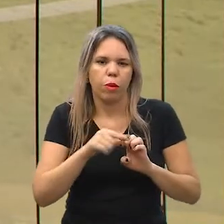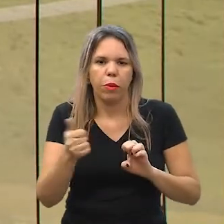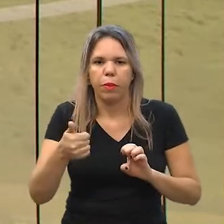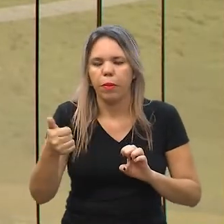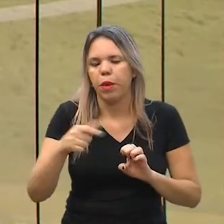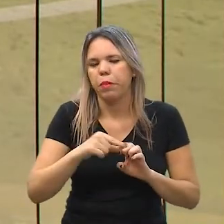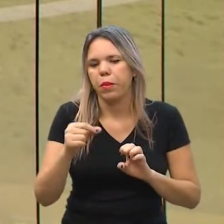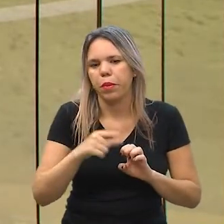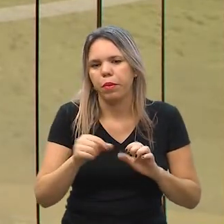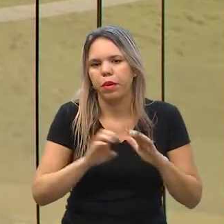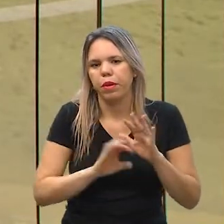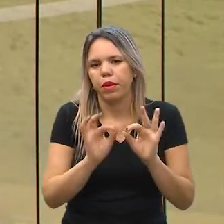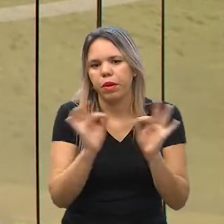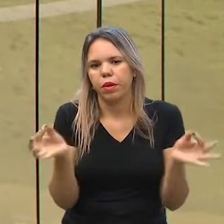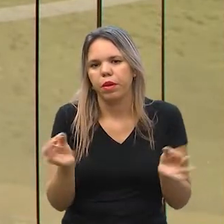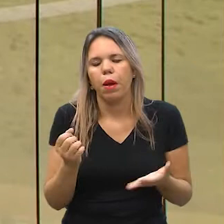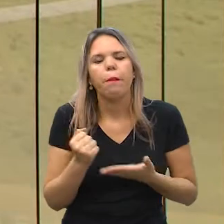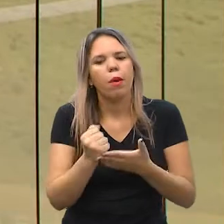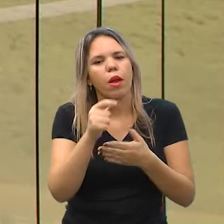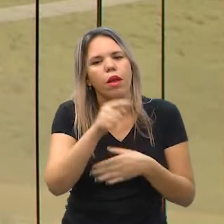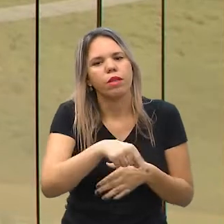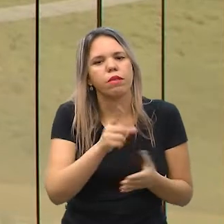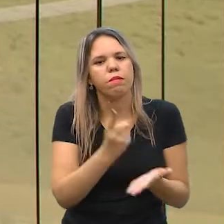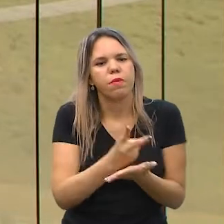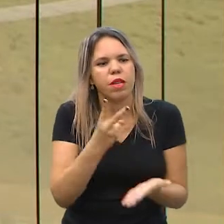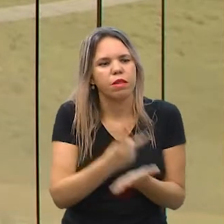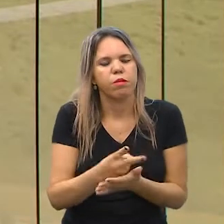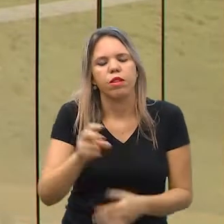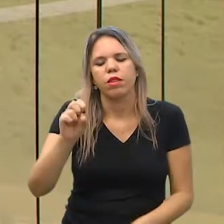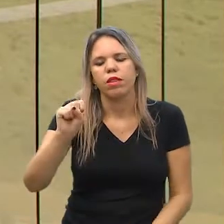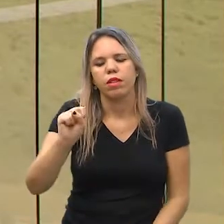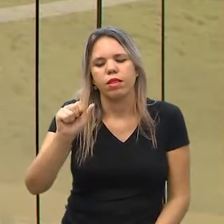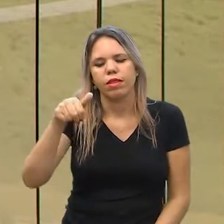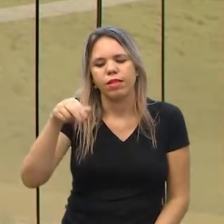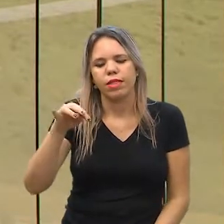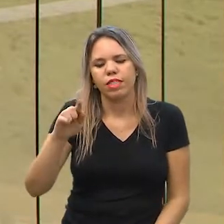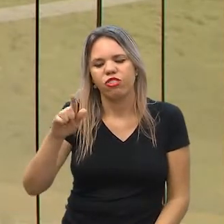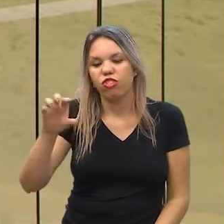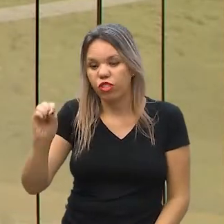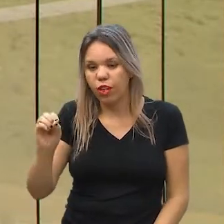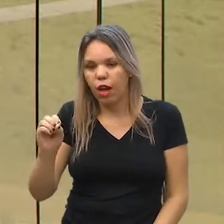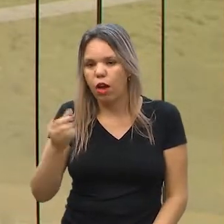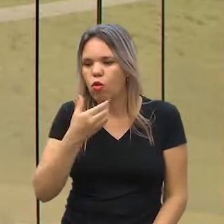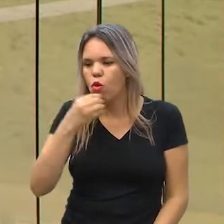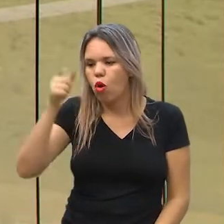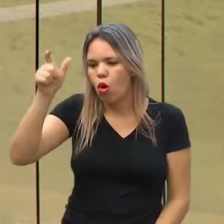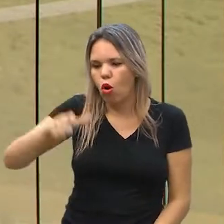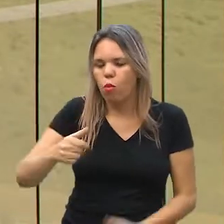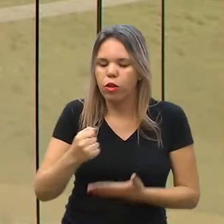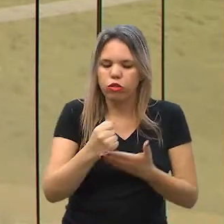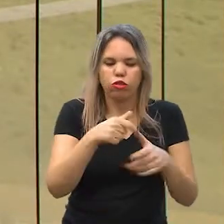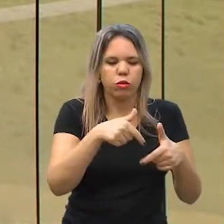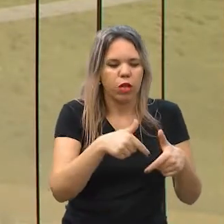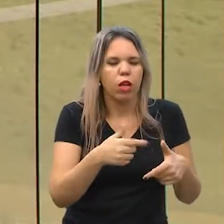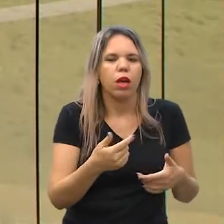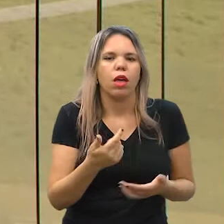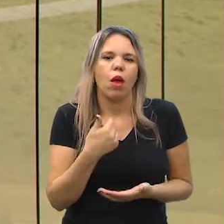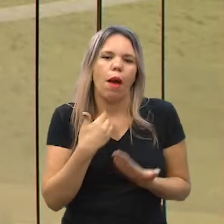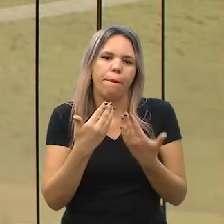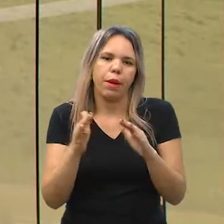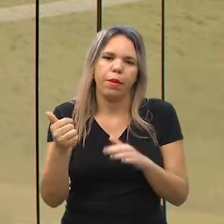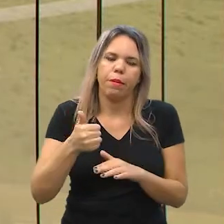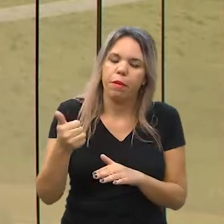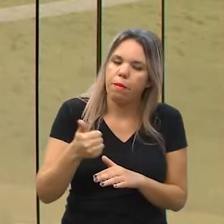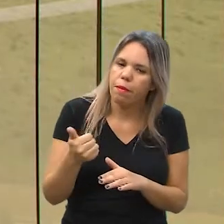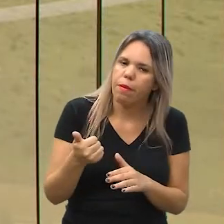O meu primeiro empreendimento, apoiado por esse mesmo Santiago, a minha primeira farmácia que eu montei, independente da minha família,